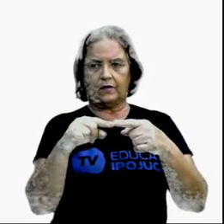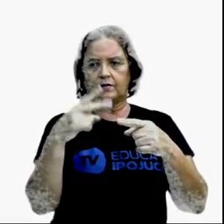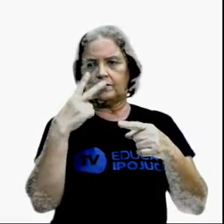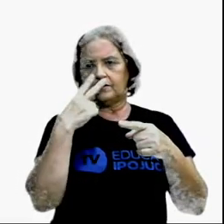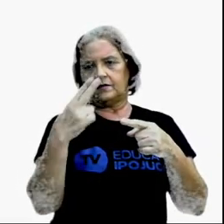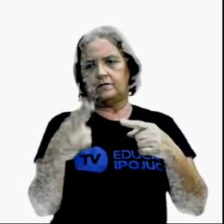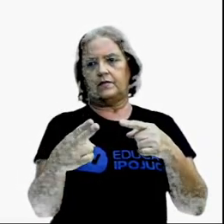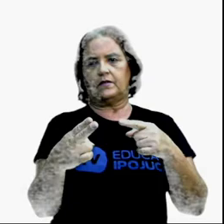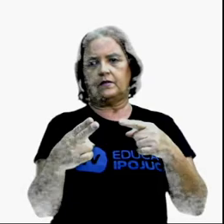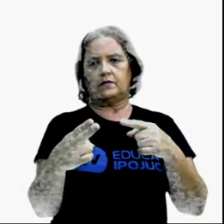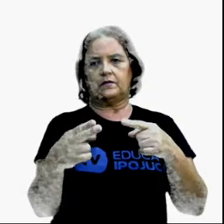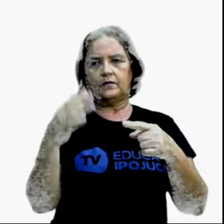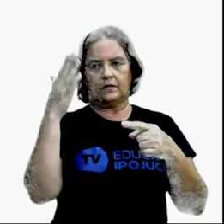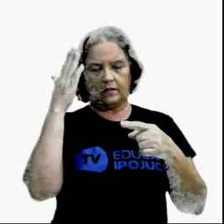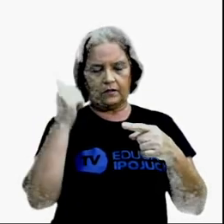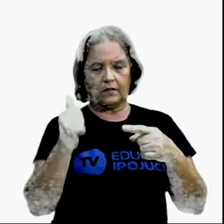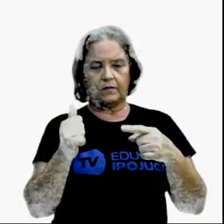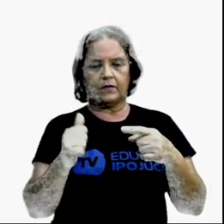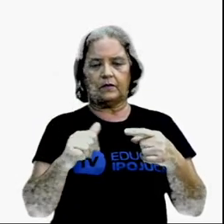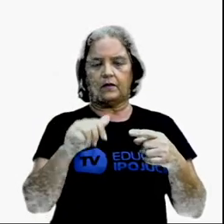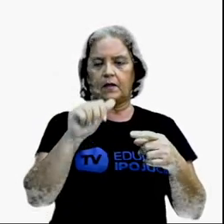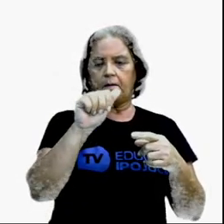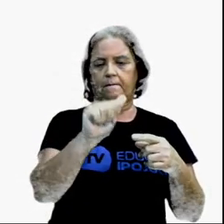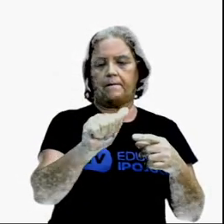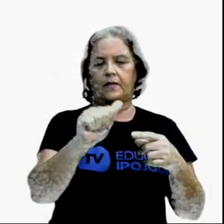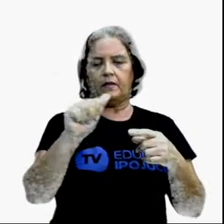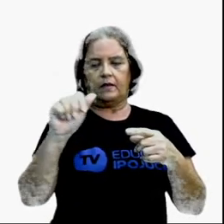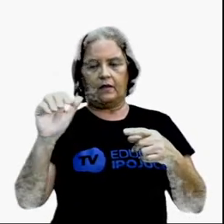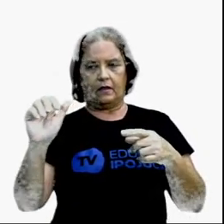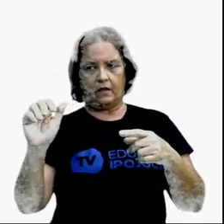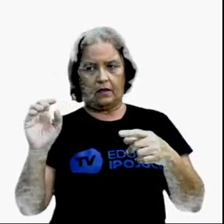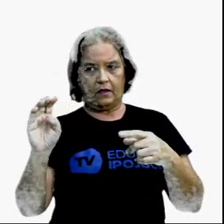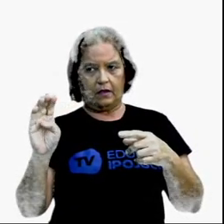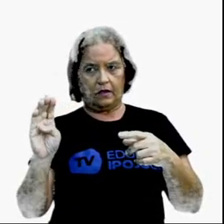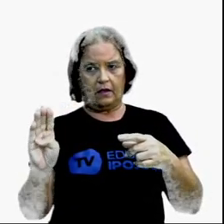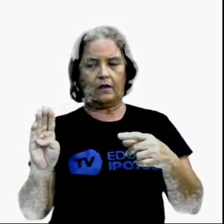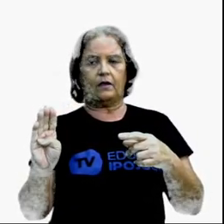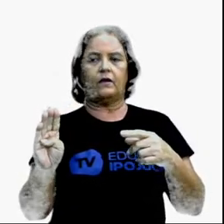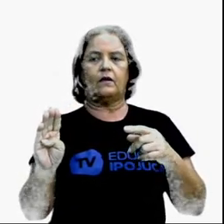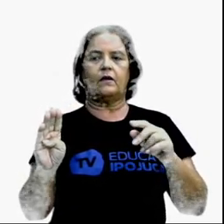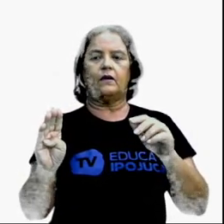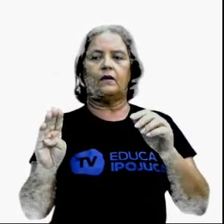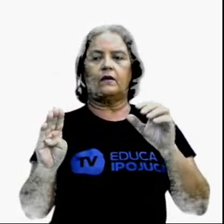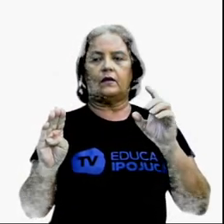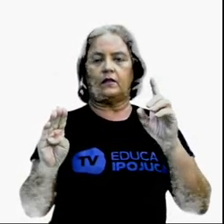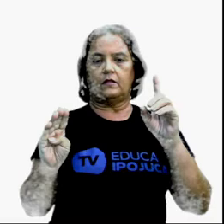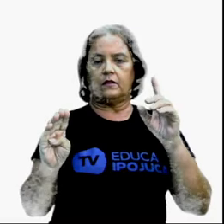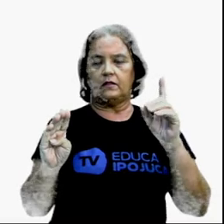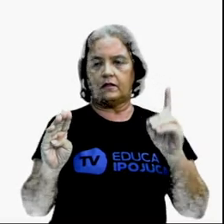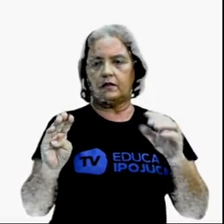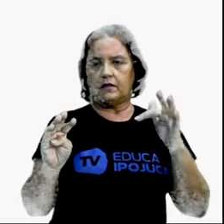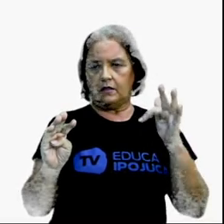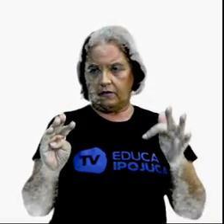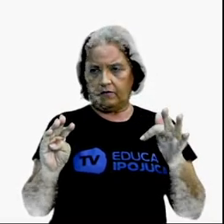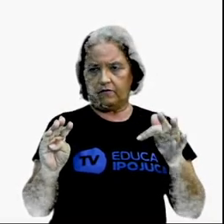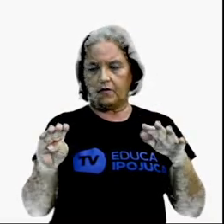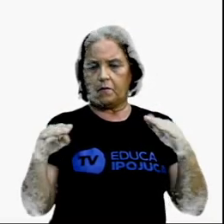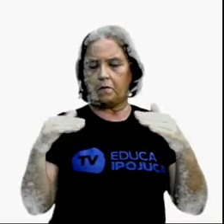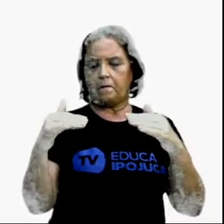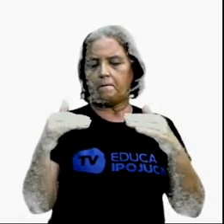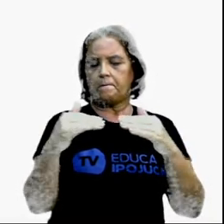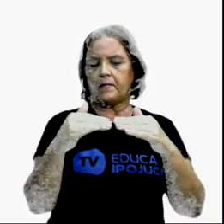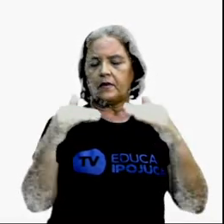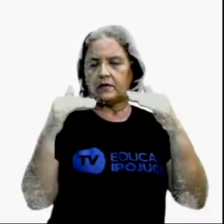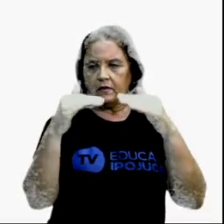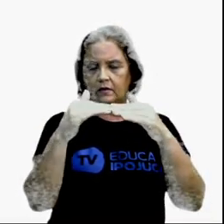diz que, sabendo que os segmentos BA e DE são paralelos à medida de X. Então, você